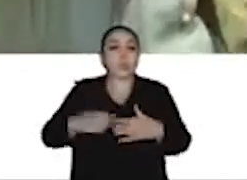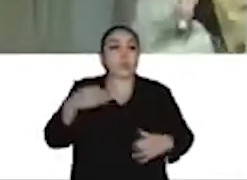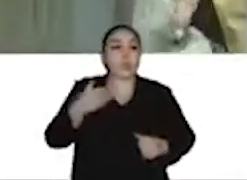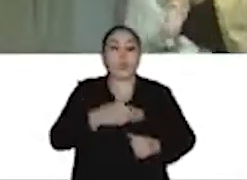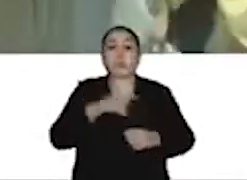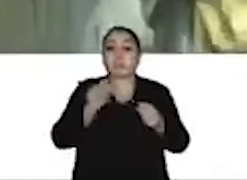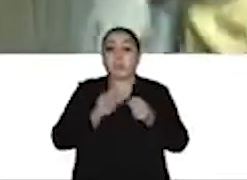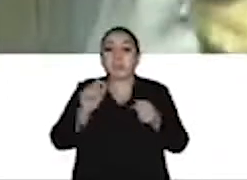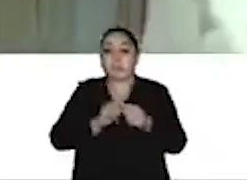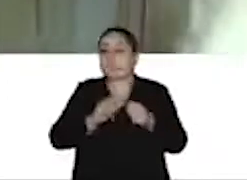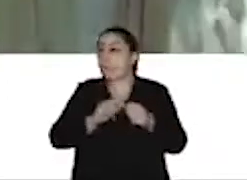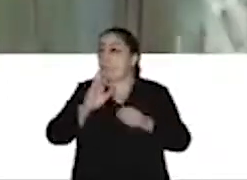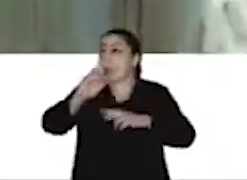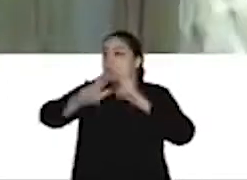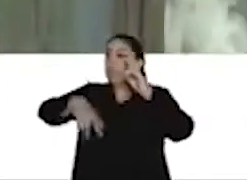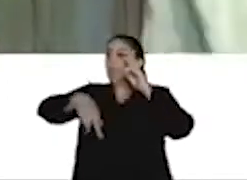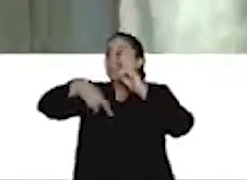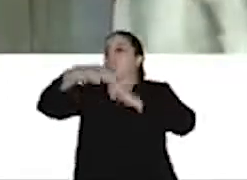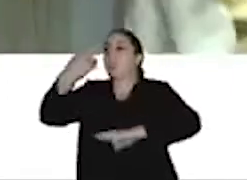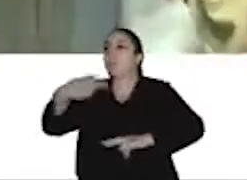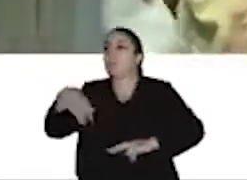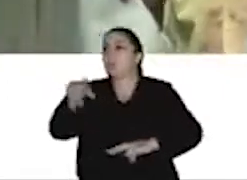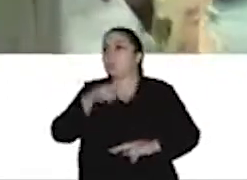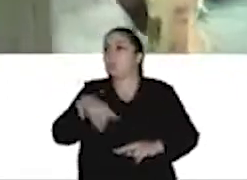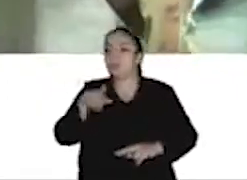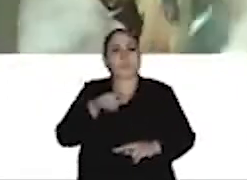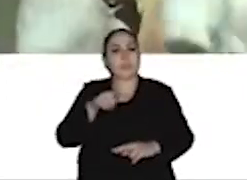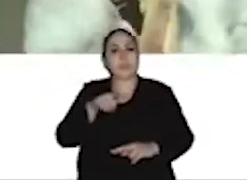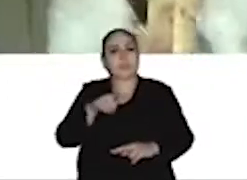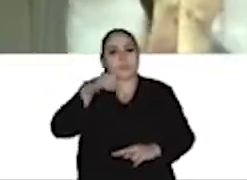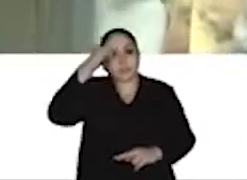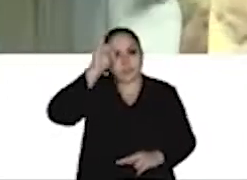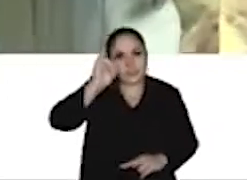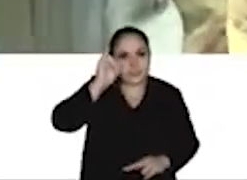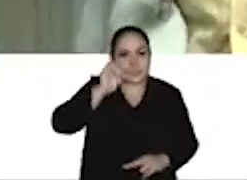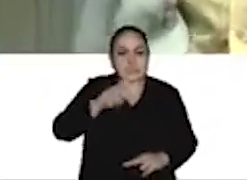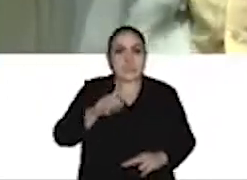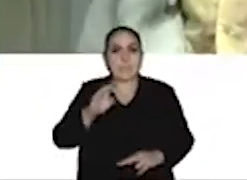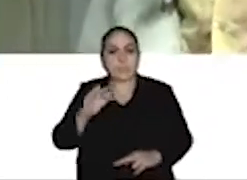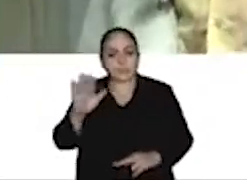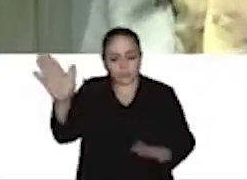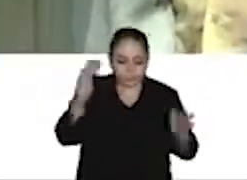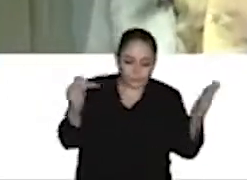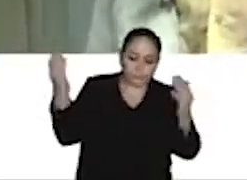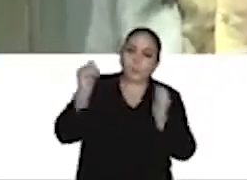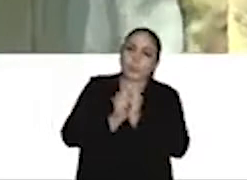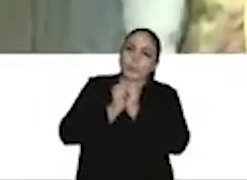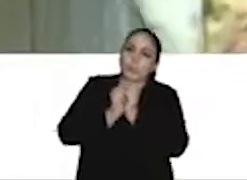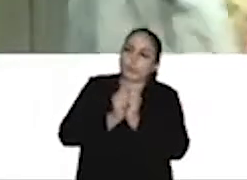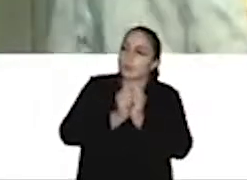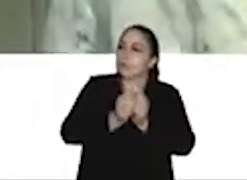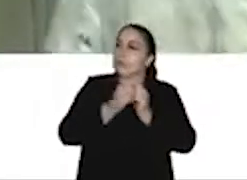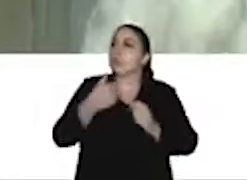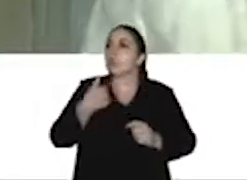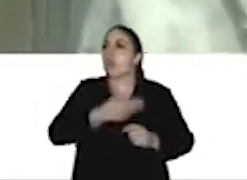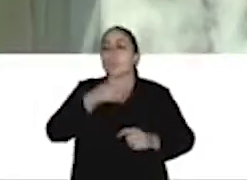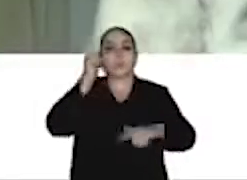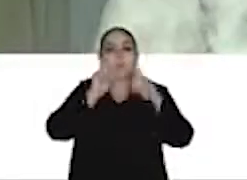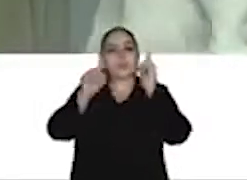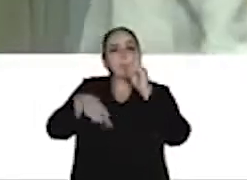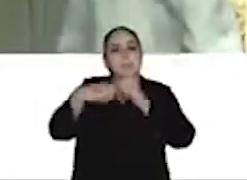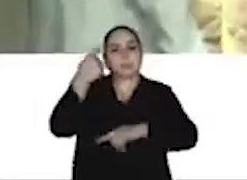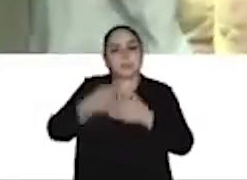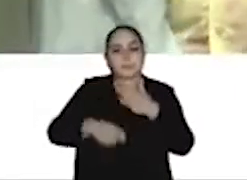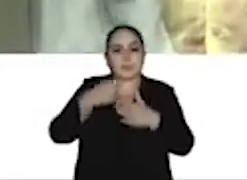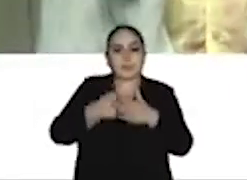vamos fazer uma revolução! Você, Zebu, você, vaquinha! Venha comigo nessa caminhada. Vamos vencer